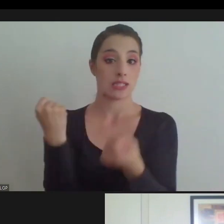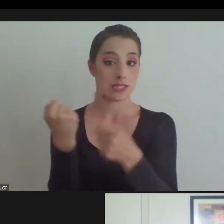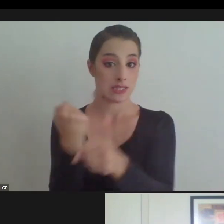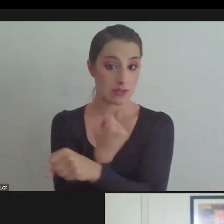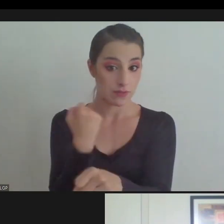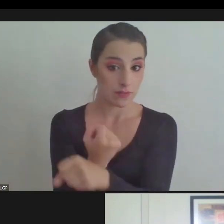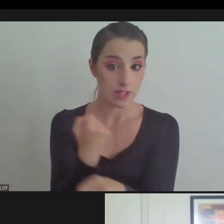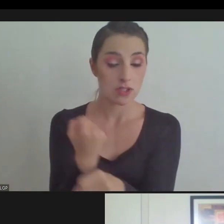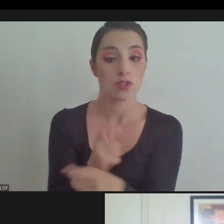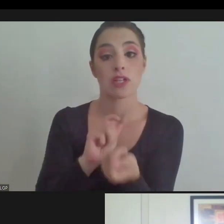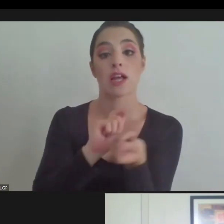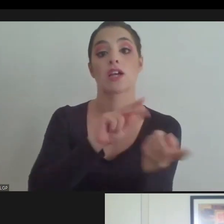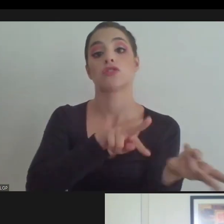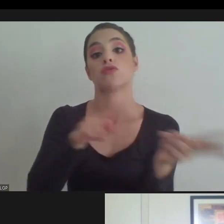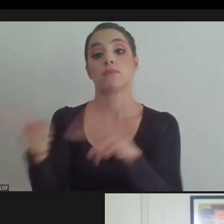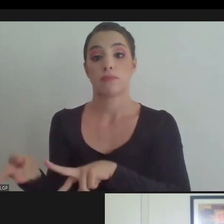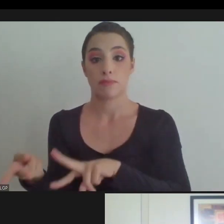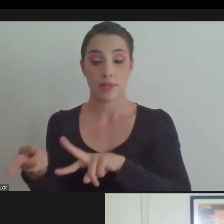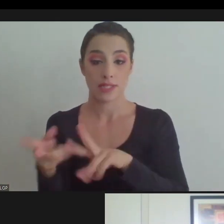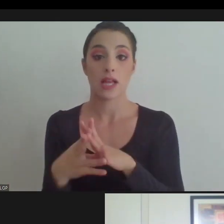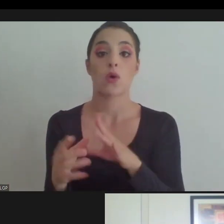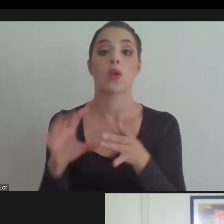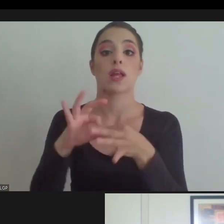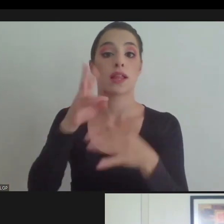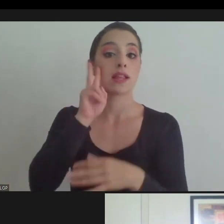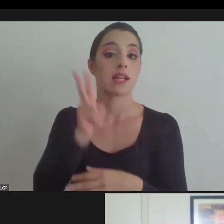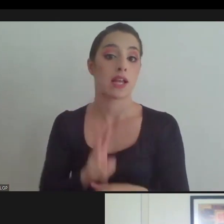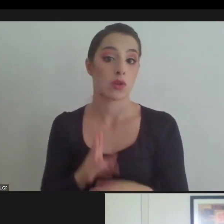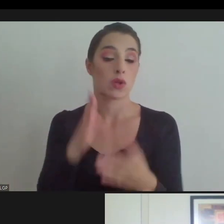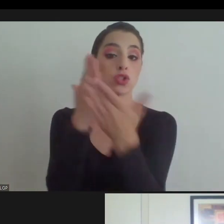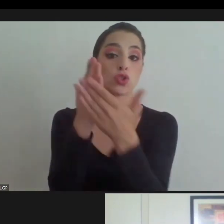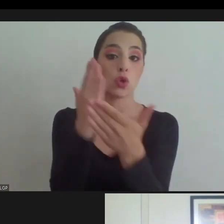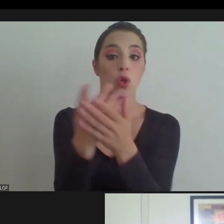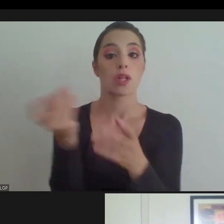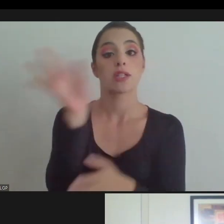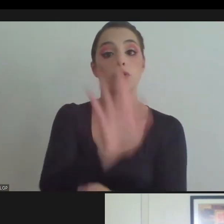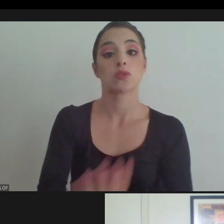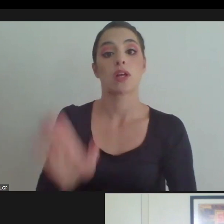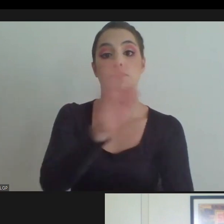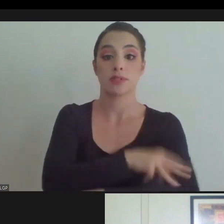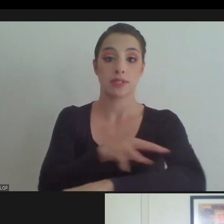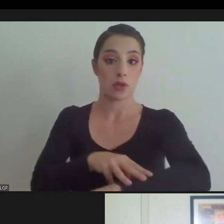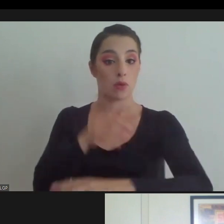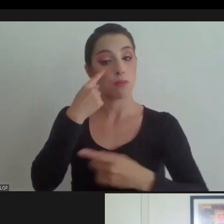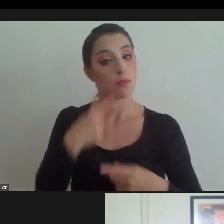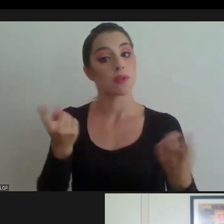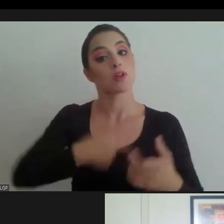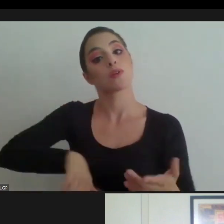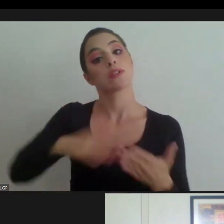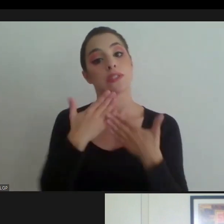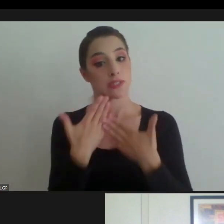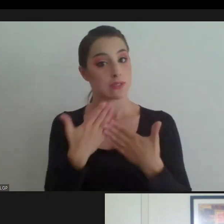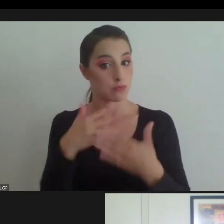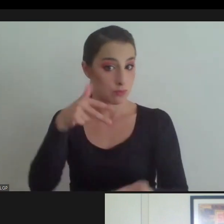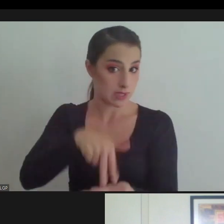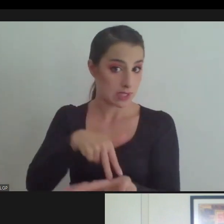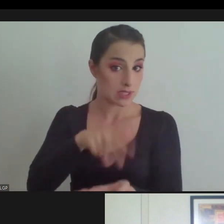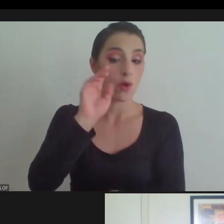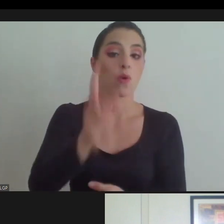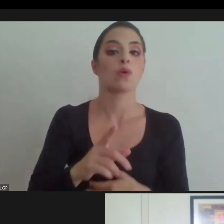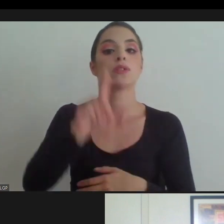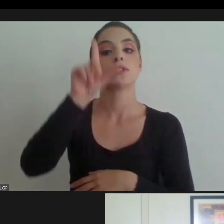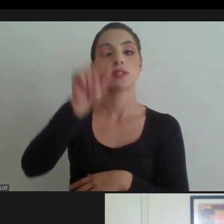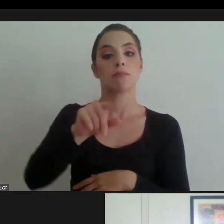Governamental na Diretoria de Inovação da Escola Nacional de Administração Pública, a quem agradecemos a presença. E,